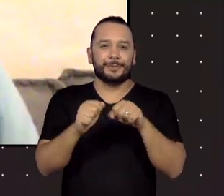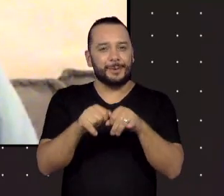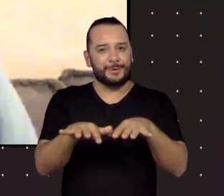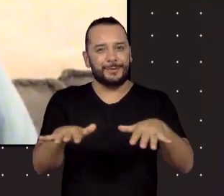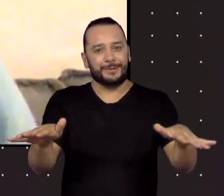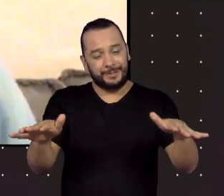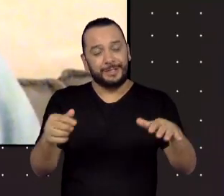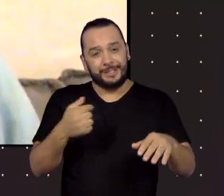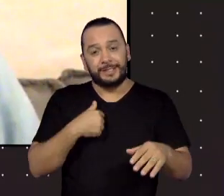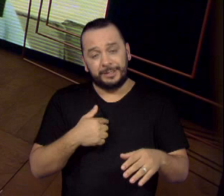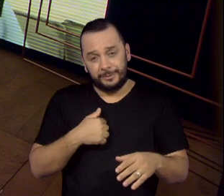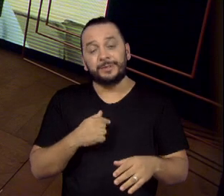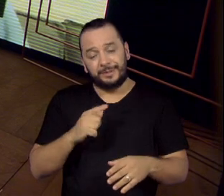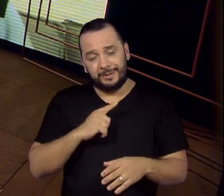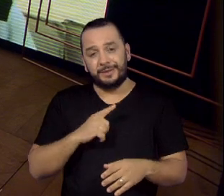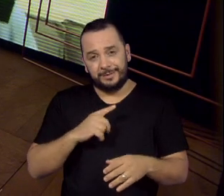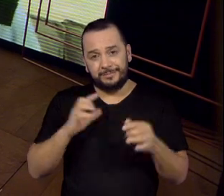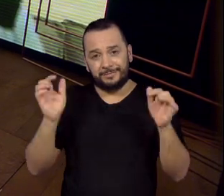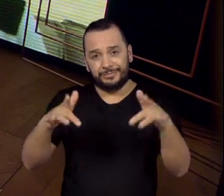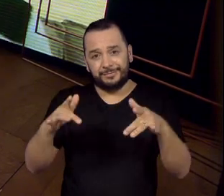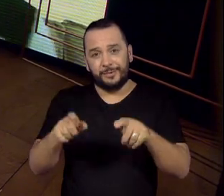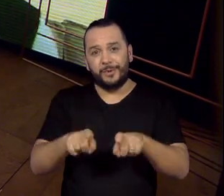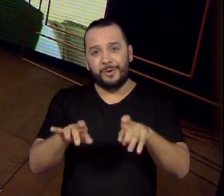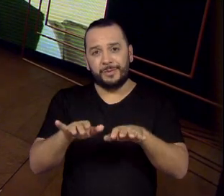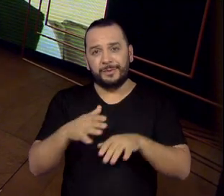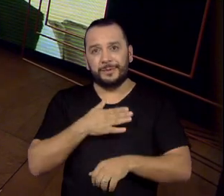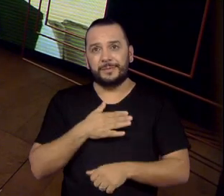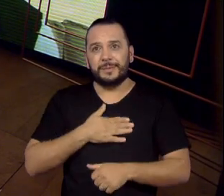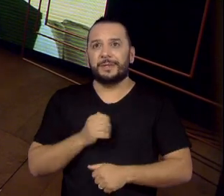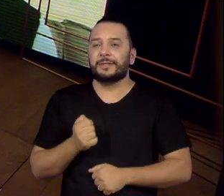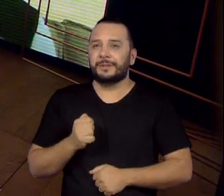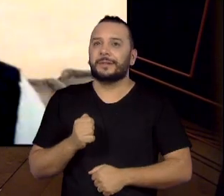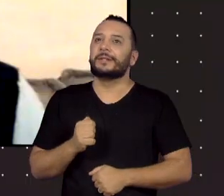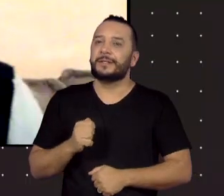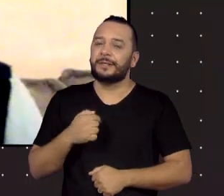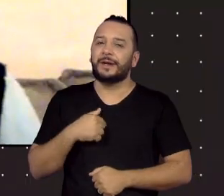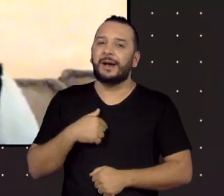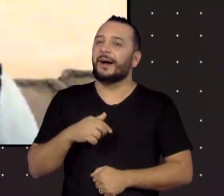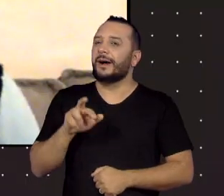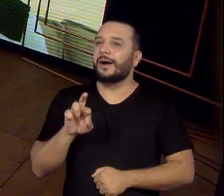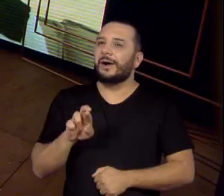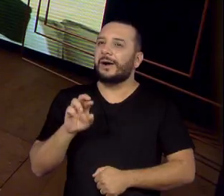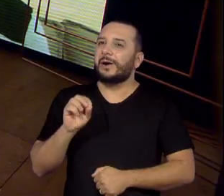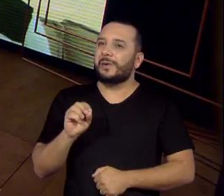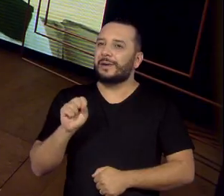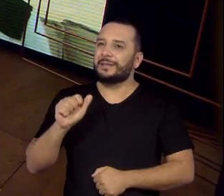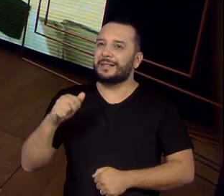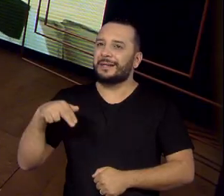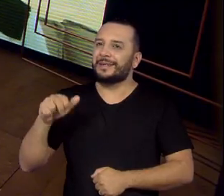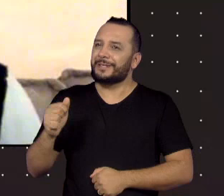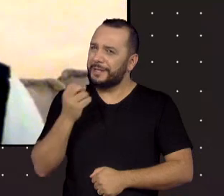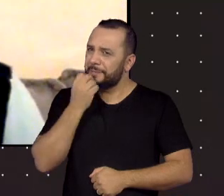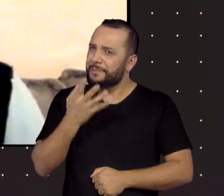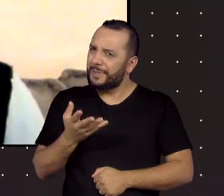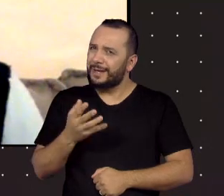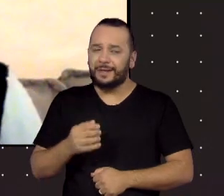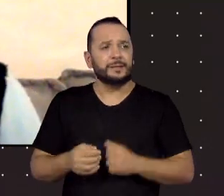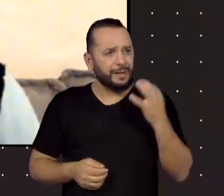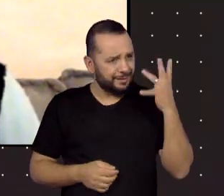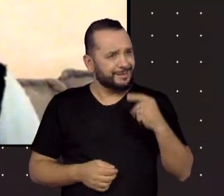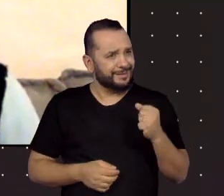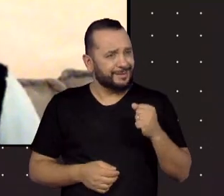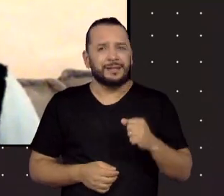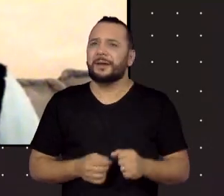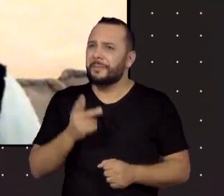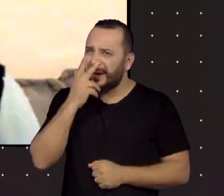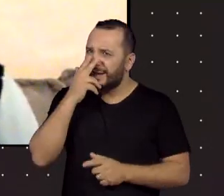meu computador. E adorei principalmente ver como a Rossana está bem. Está linda, né? Está linda. Parece a mesma que eu